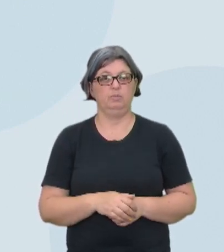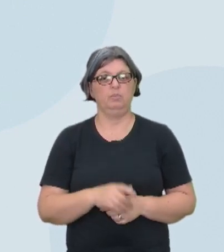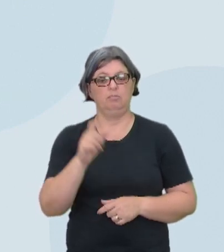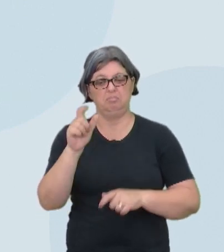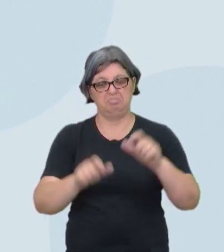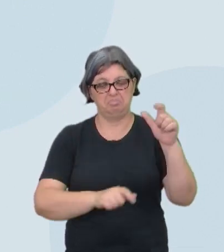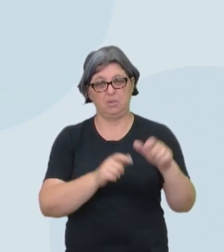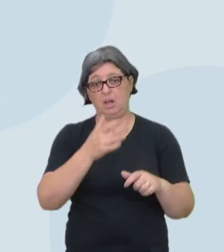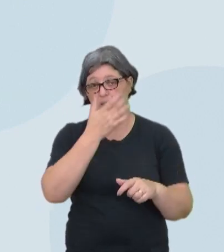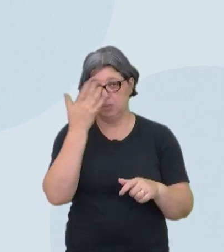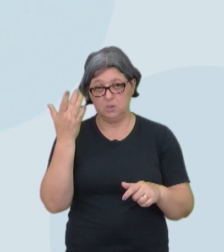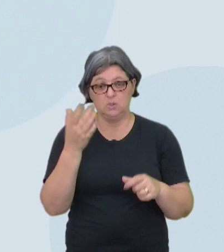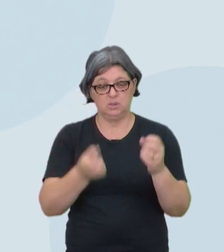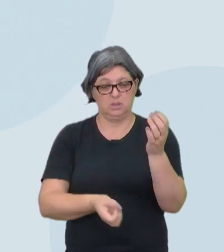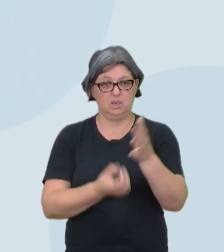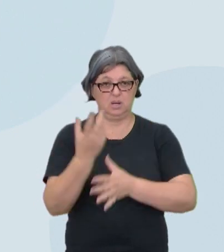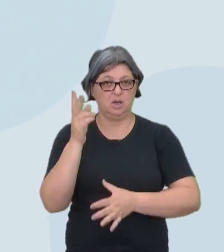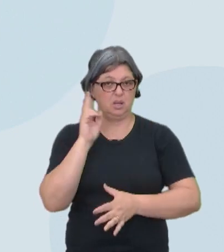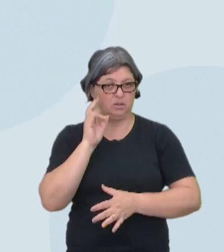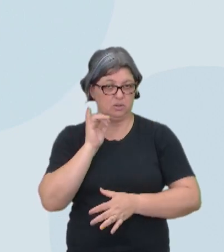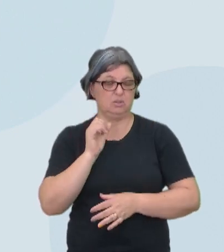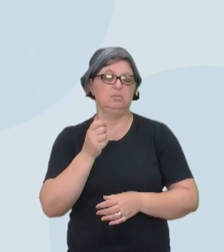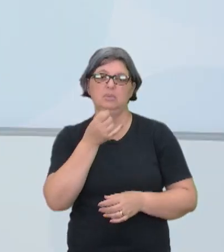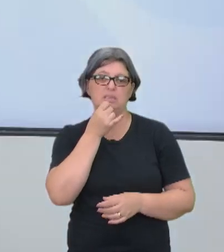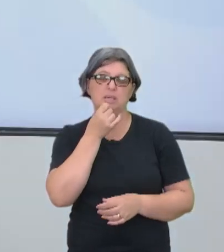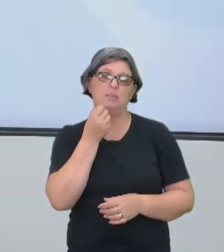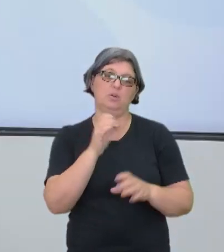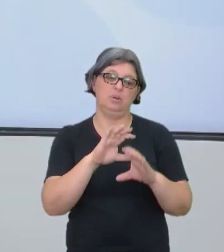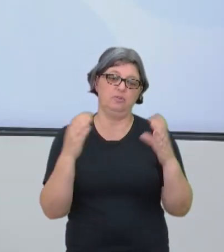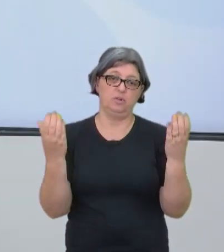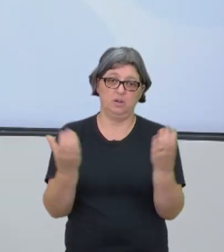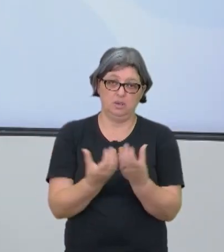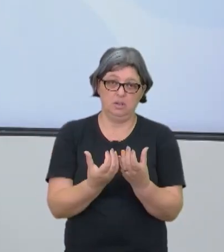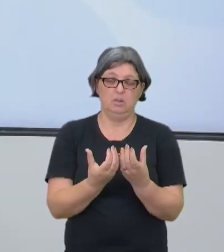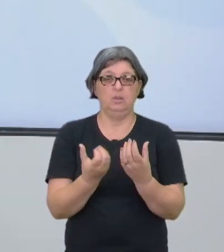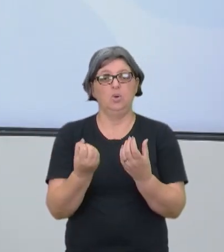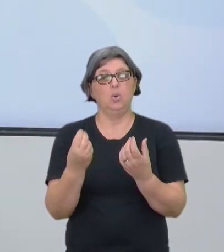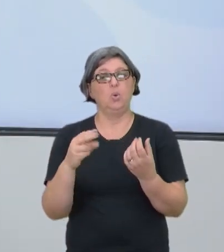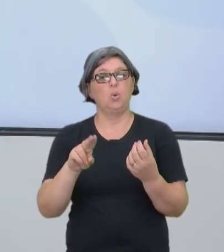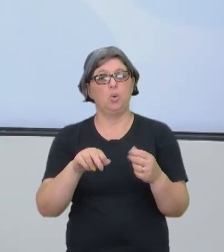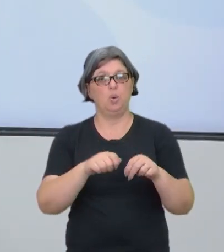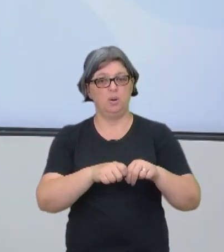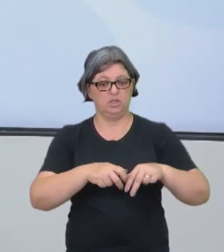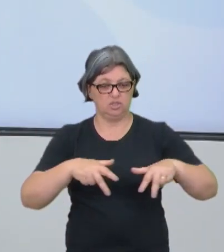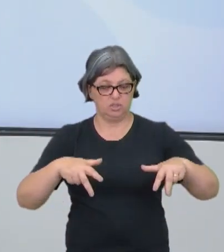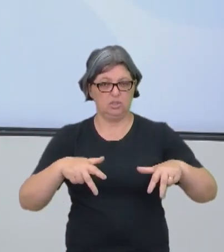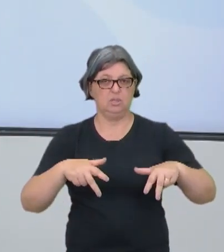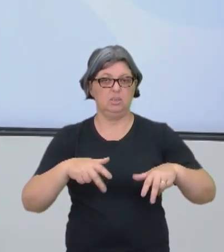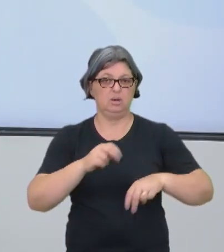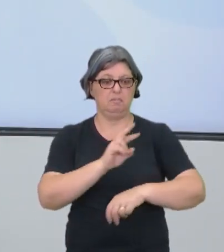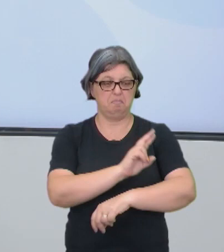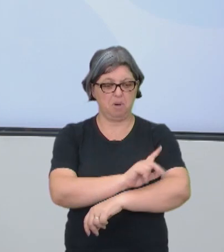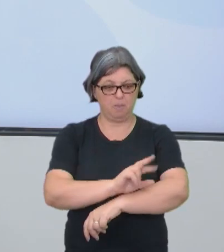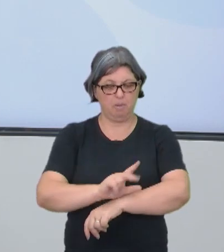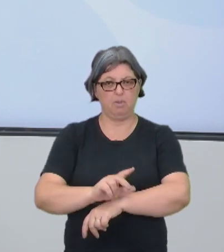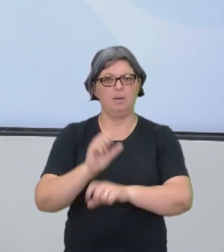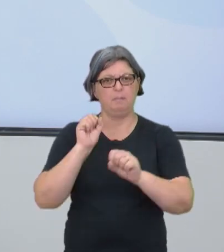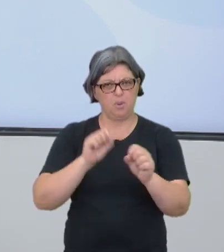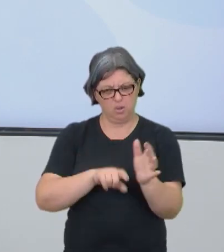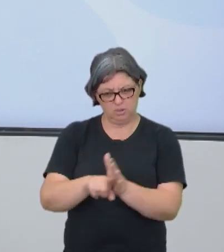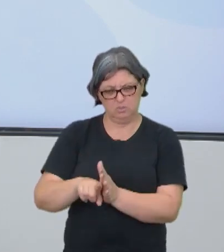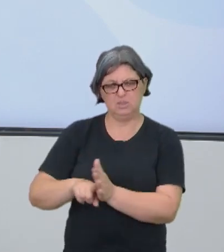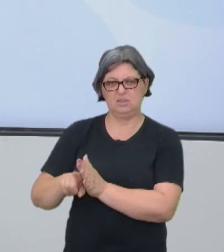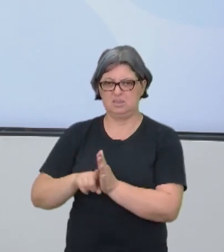essa história. Então, se eu vou falar de uma comunidade, de uma etnia, a Silene pode pesquisar como se fosse um estudo de